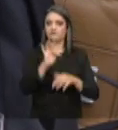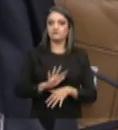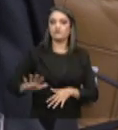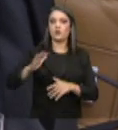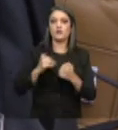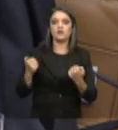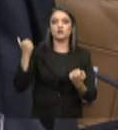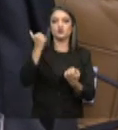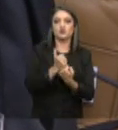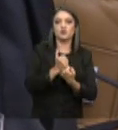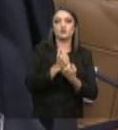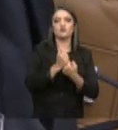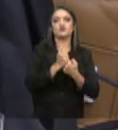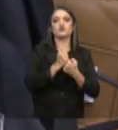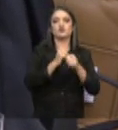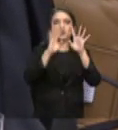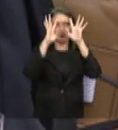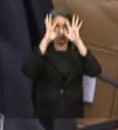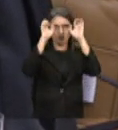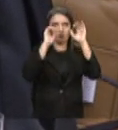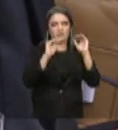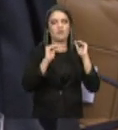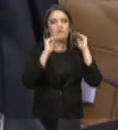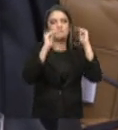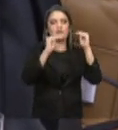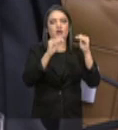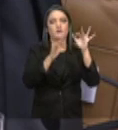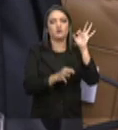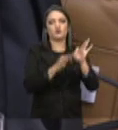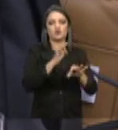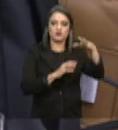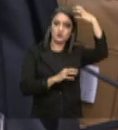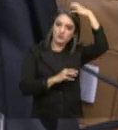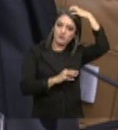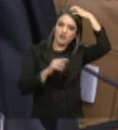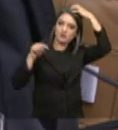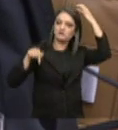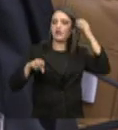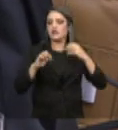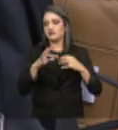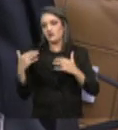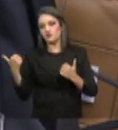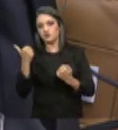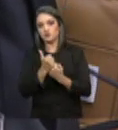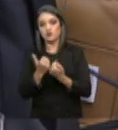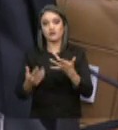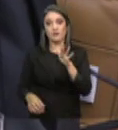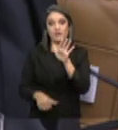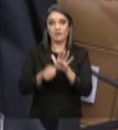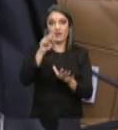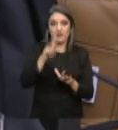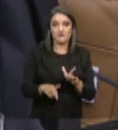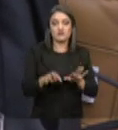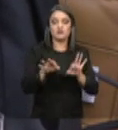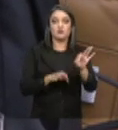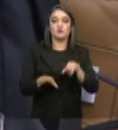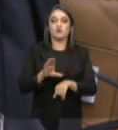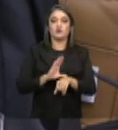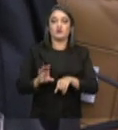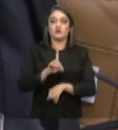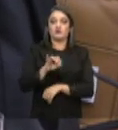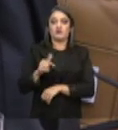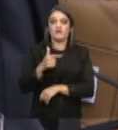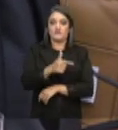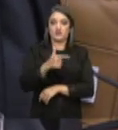ou Supremo Tribunal de Justiça do império surge pela primeira vez no projeto de Constituição de 22 de